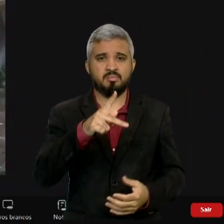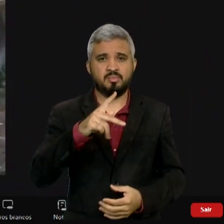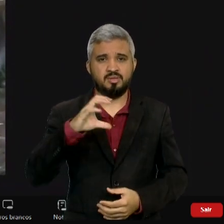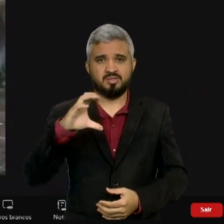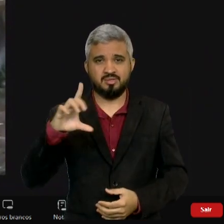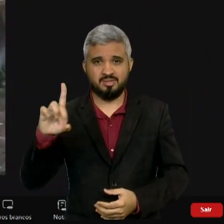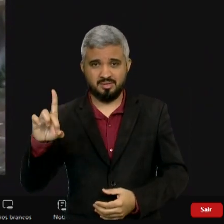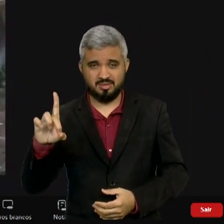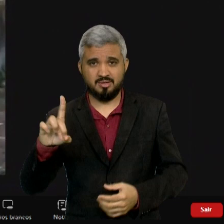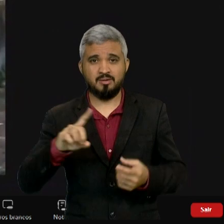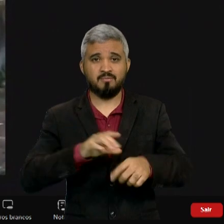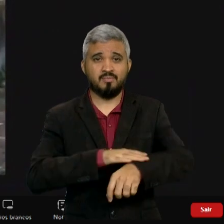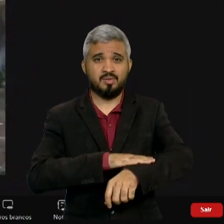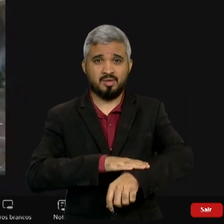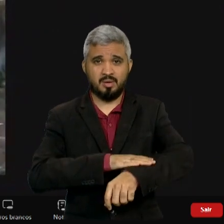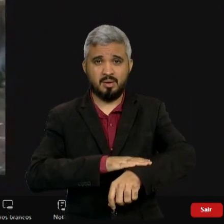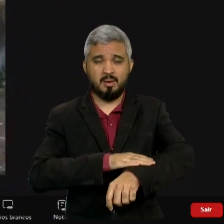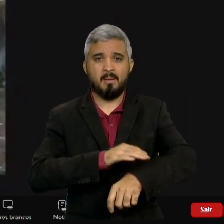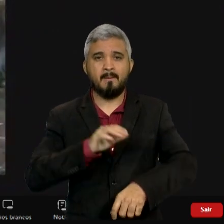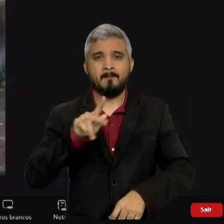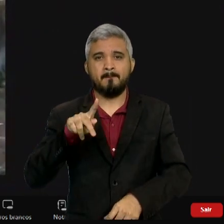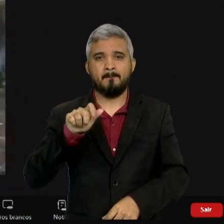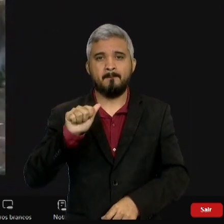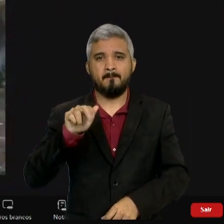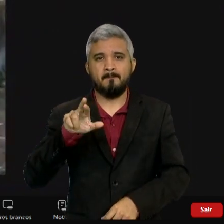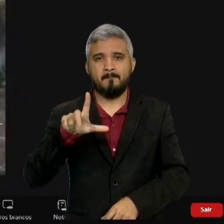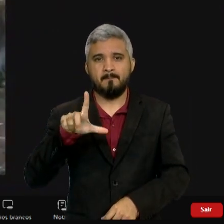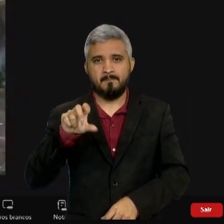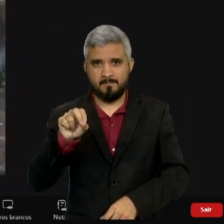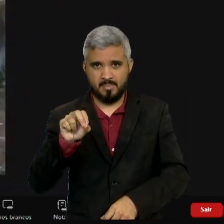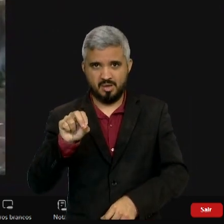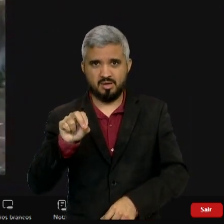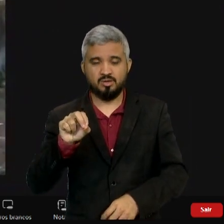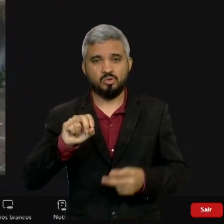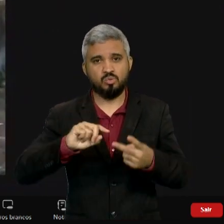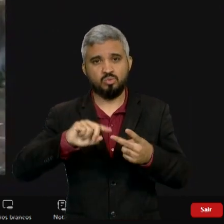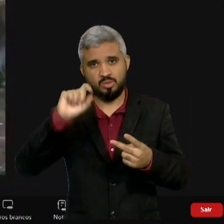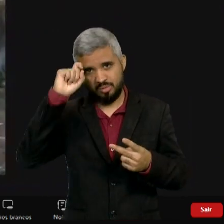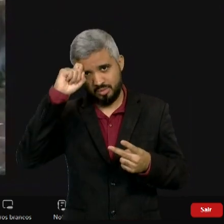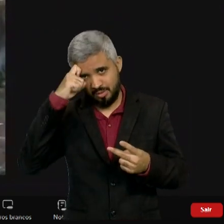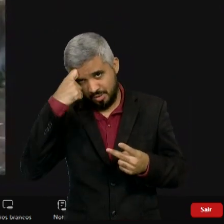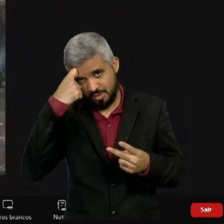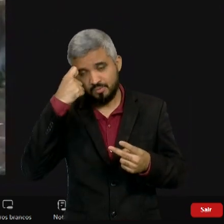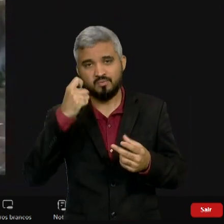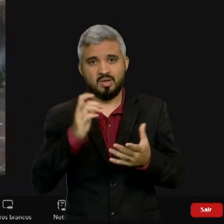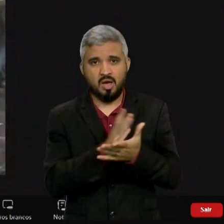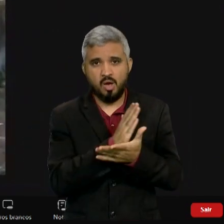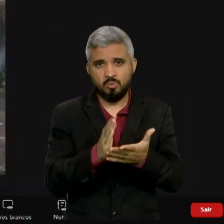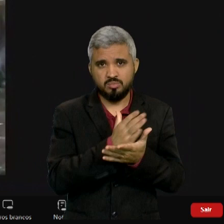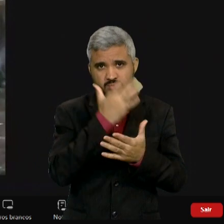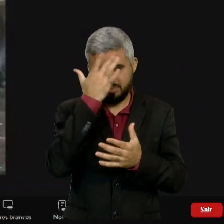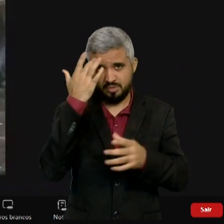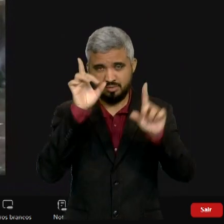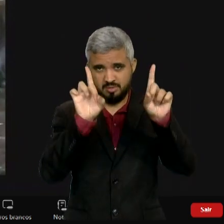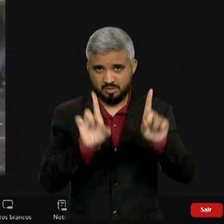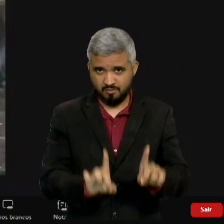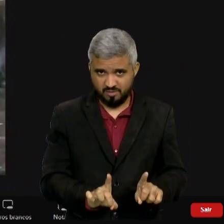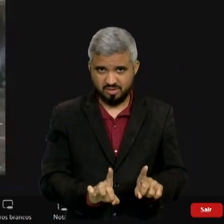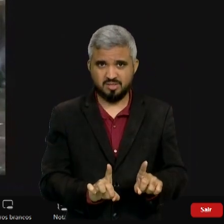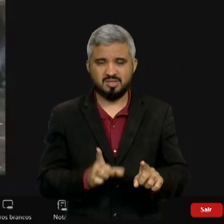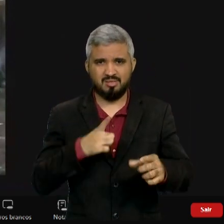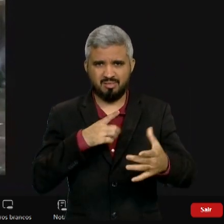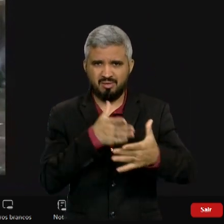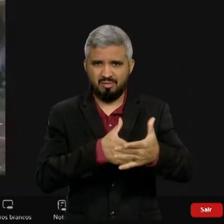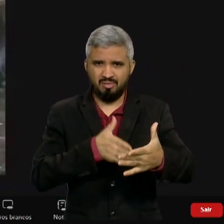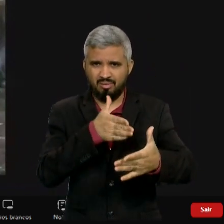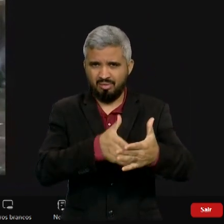que experimenta deficiências no curso da sua existência, dificuldades na vida, no acesso a